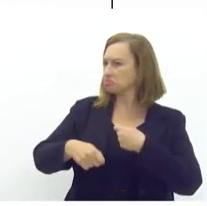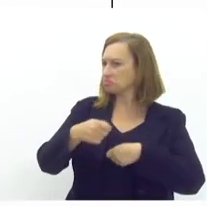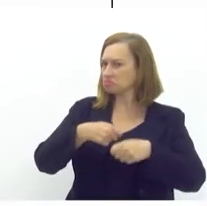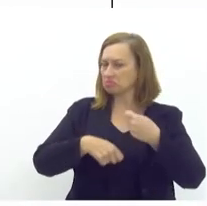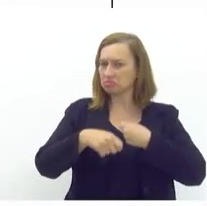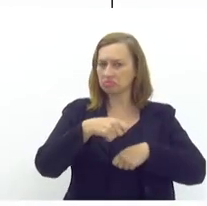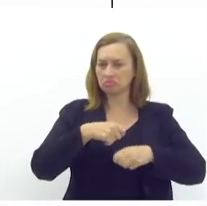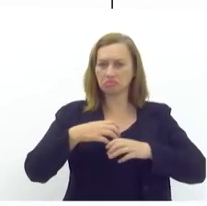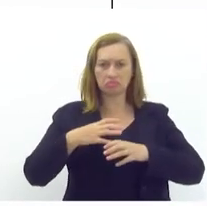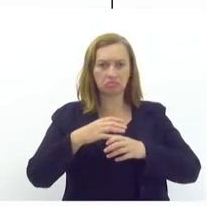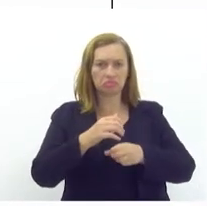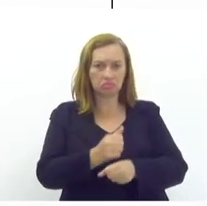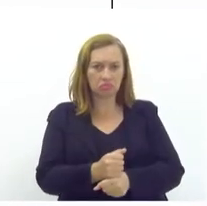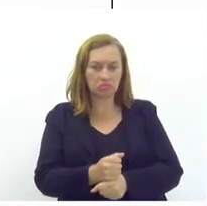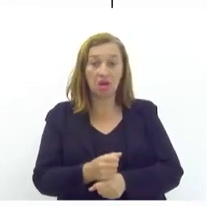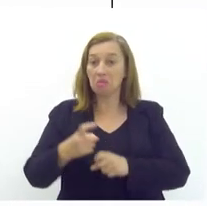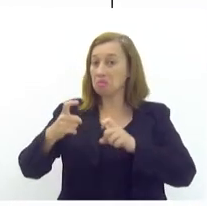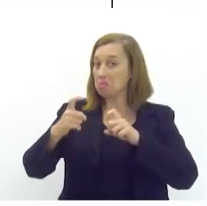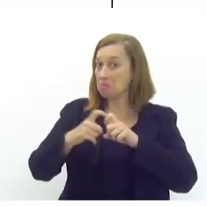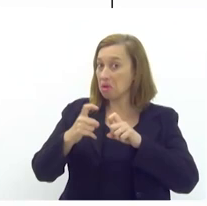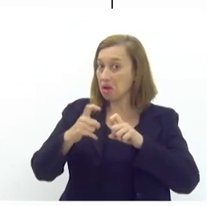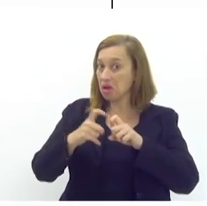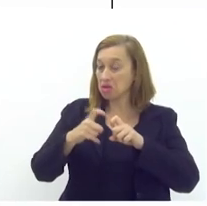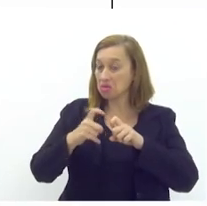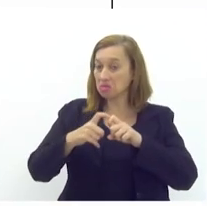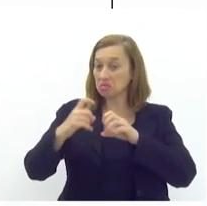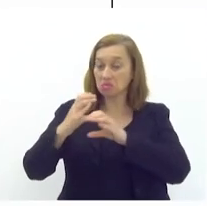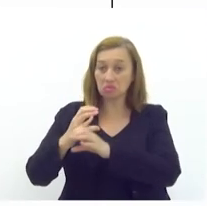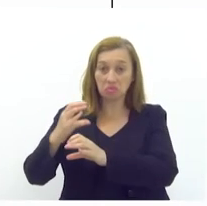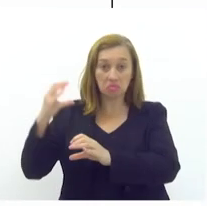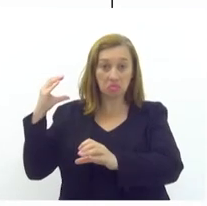contadores médicos Engenheiros